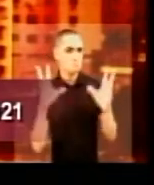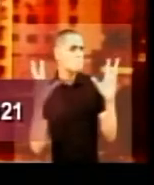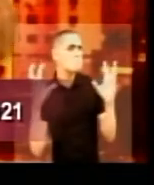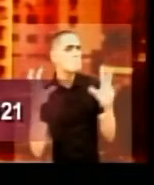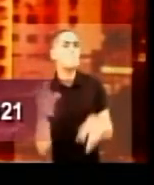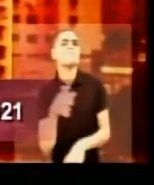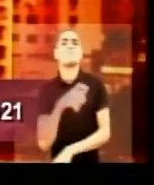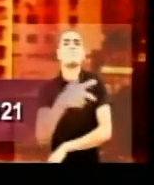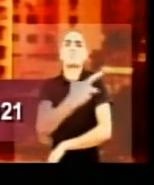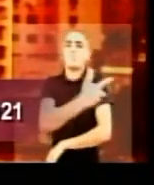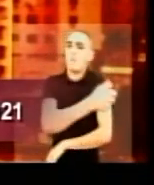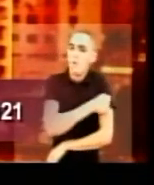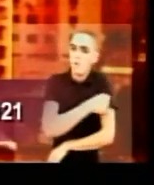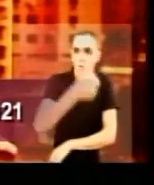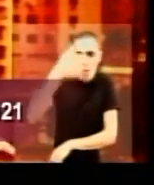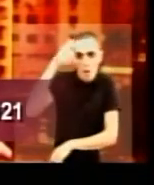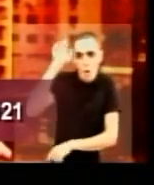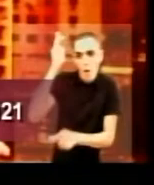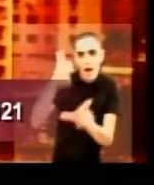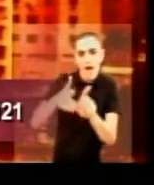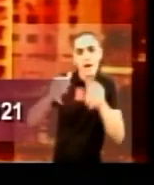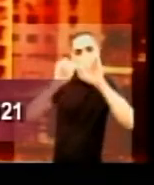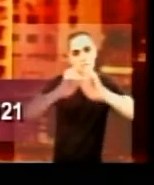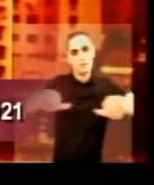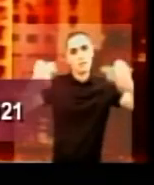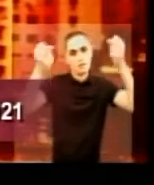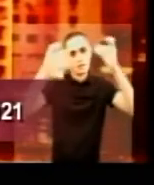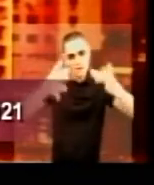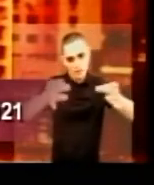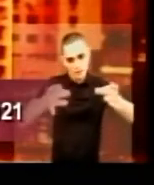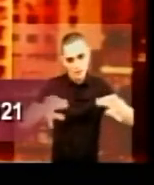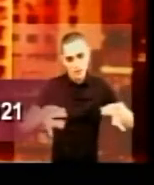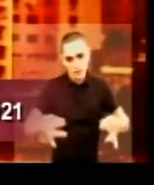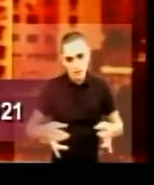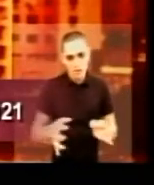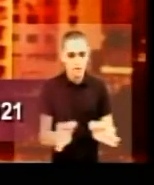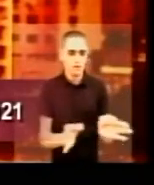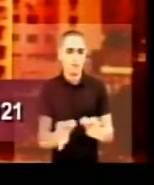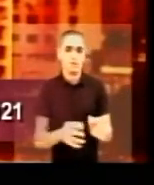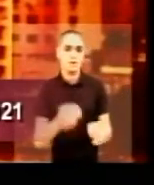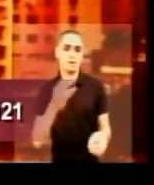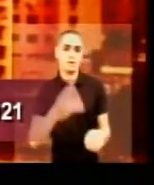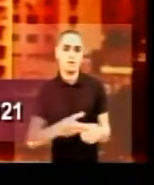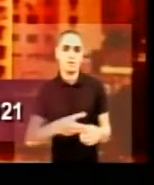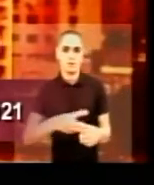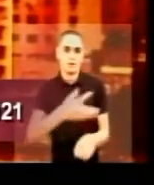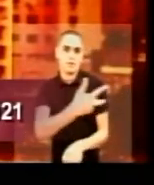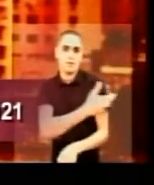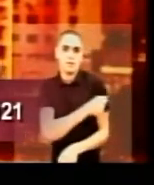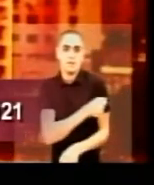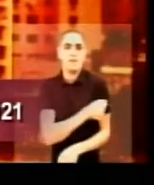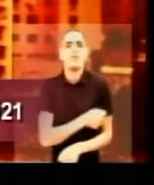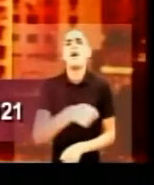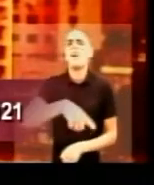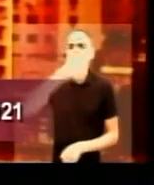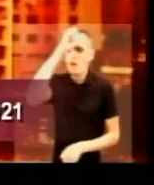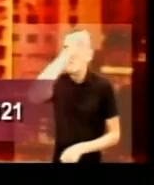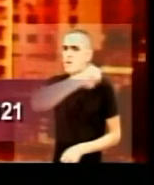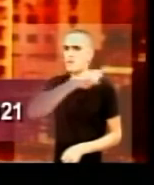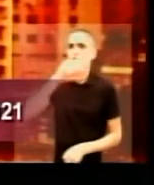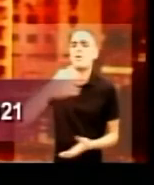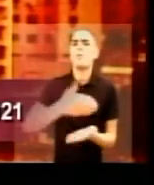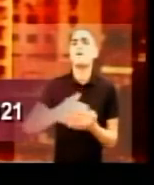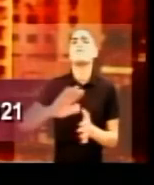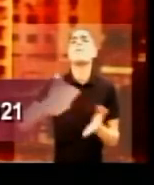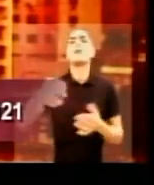live, detalhamos o plano municipal de imunização e ele quer saber, em Rio Preto, vai ser no dia 20 ou no dia 25